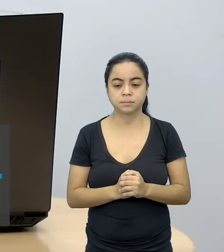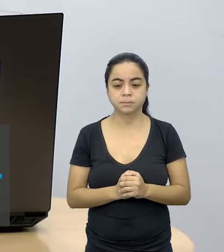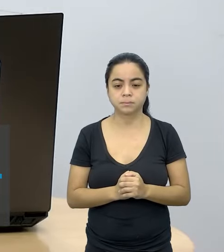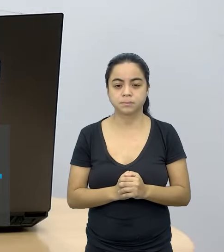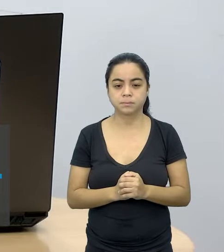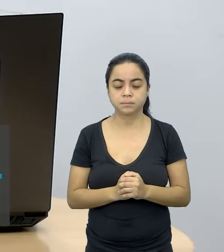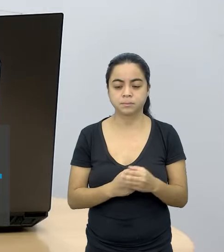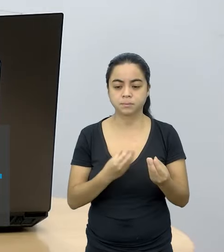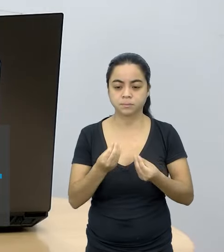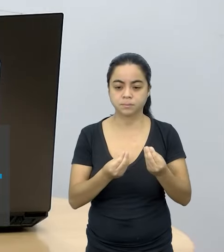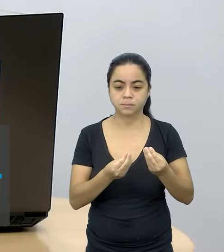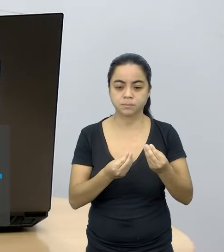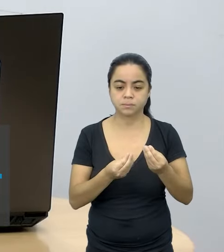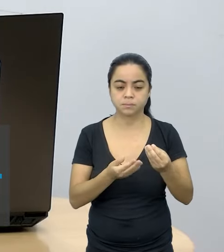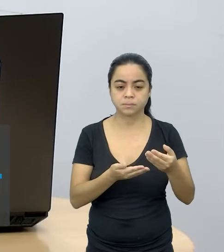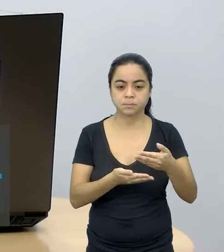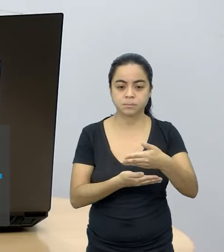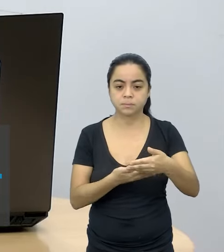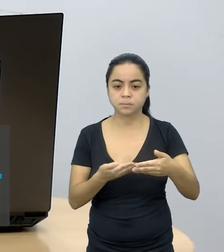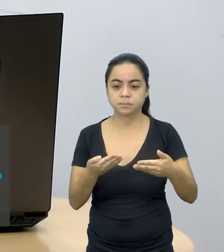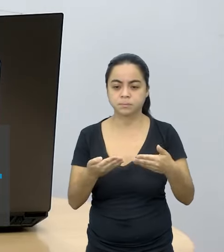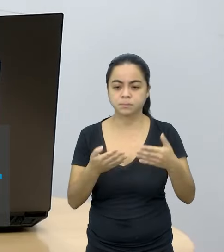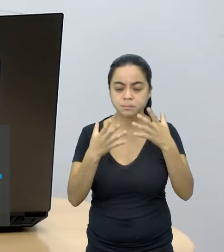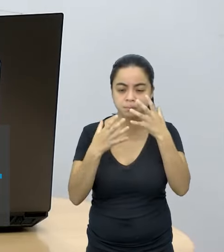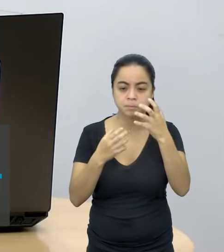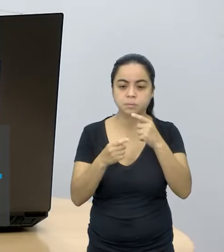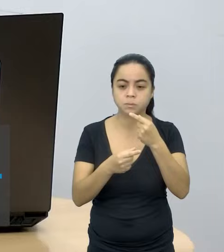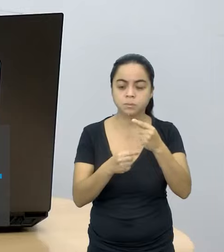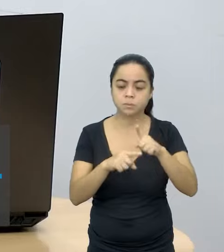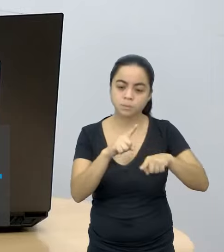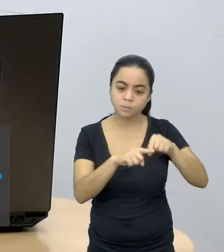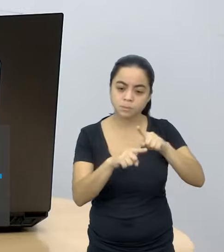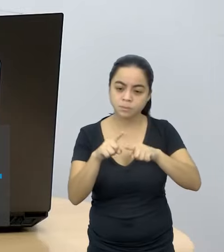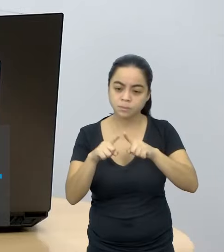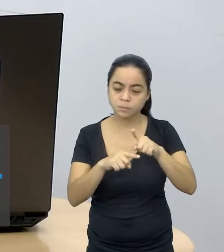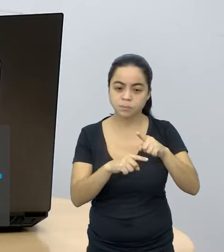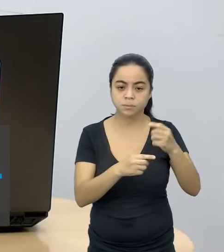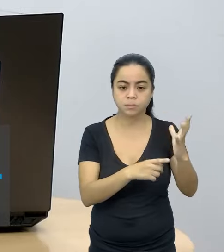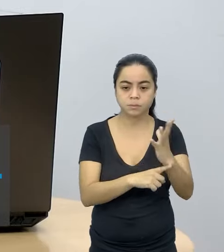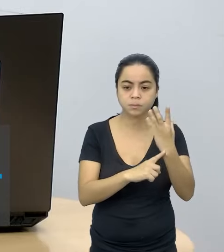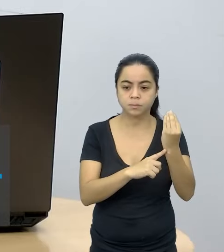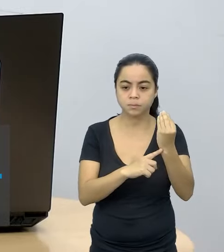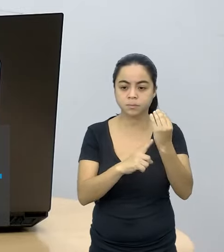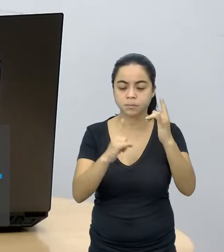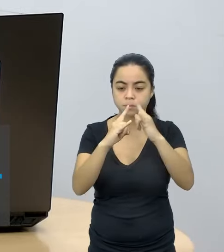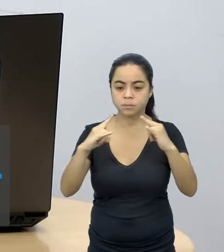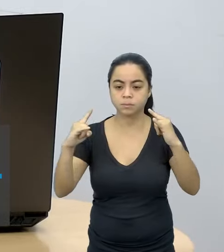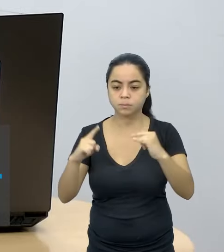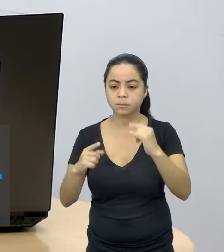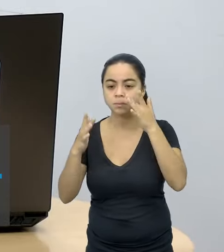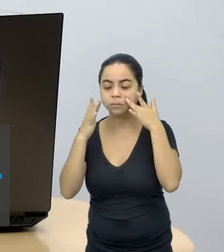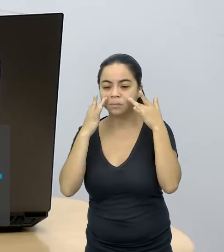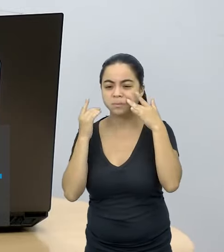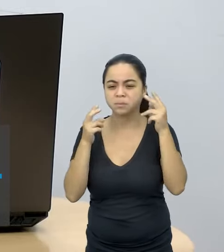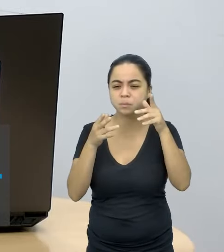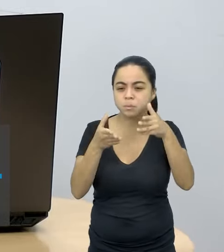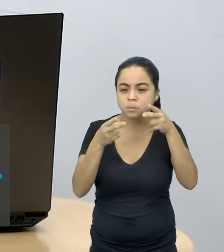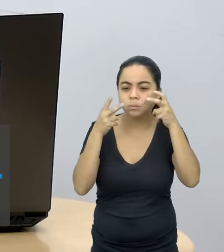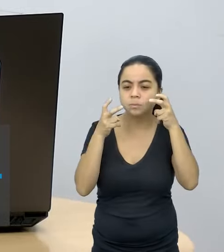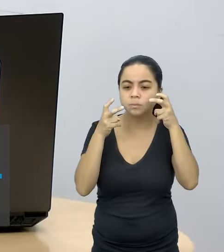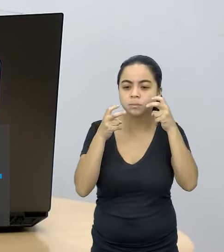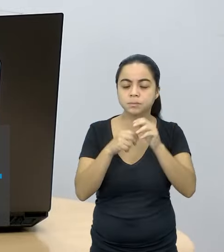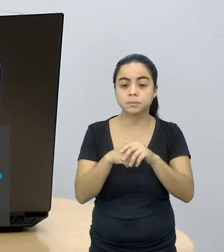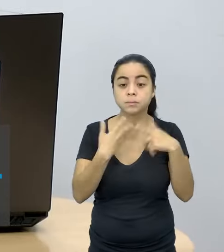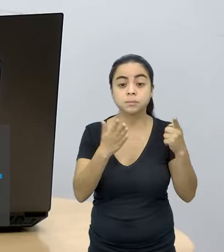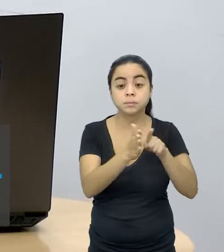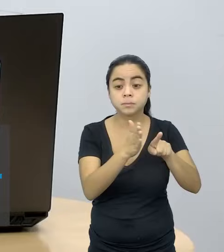Quanto às composições apreciadas, que elementos da dança, do circo ou do teatro você observou, né? Então fazer perguntas para eles,